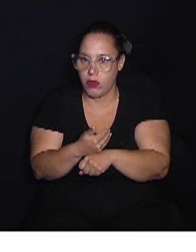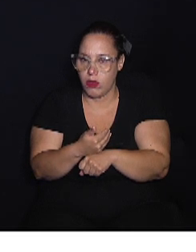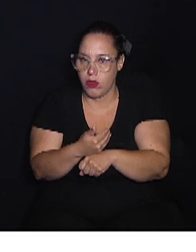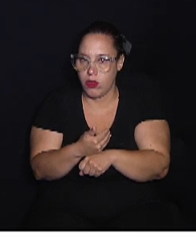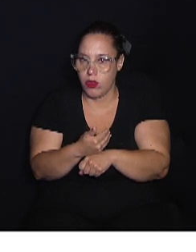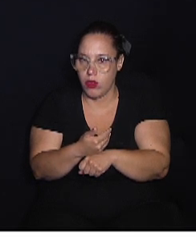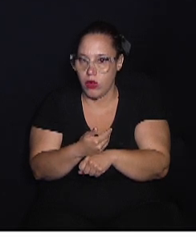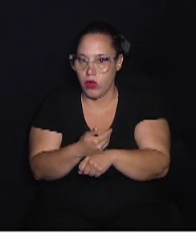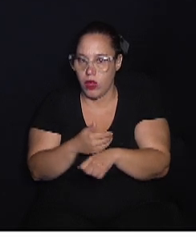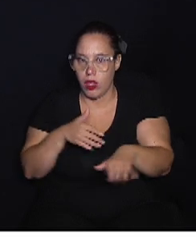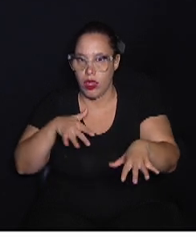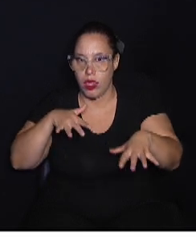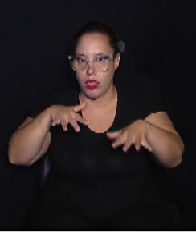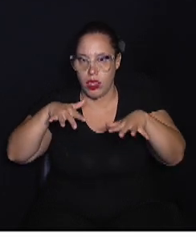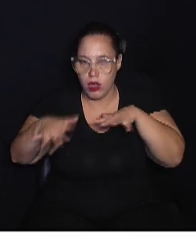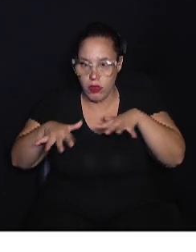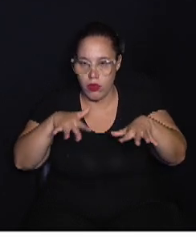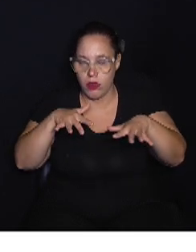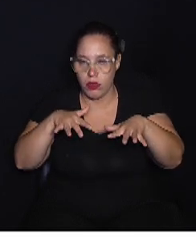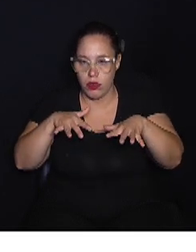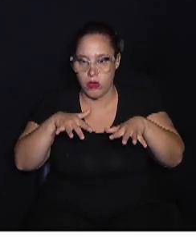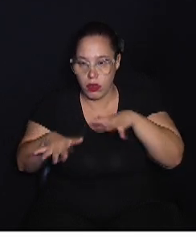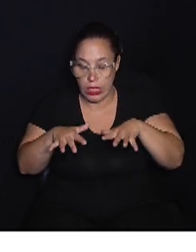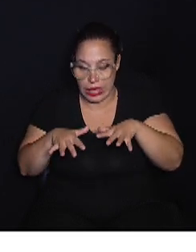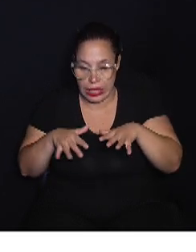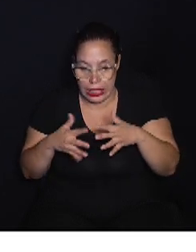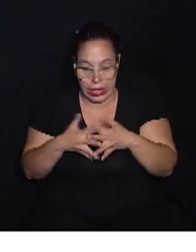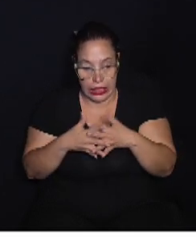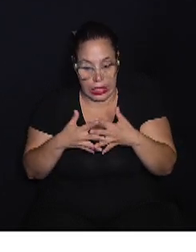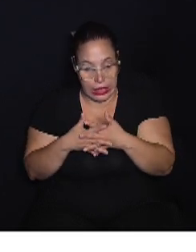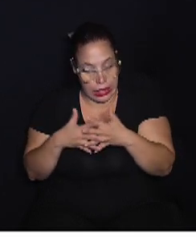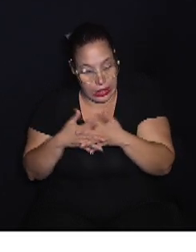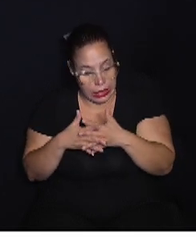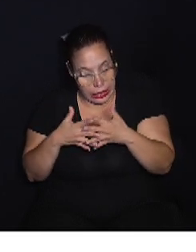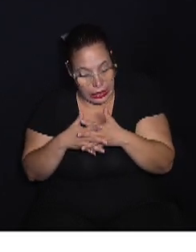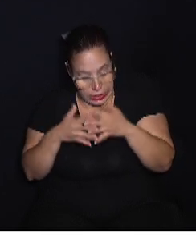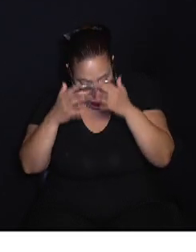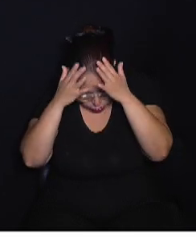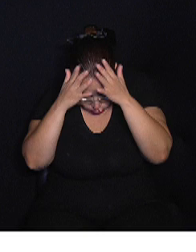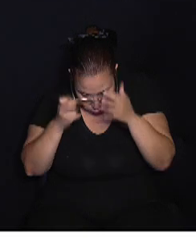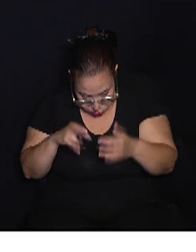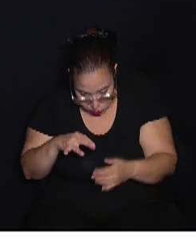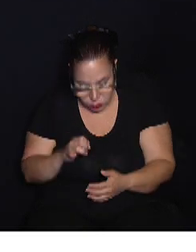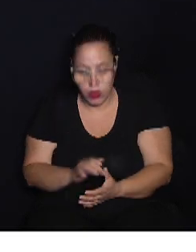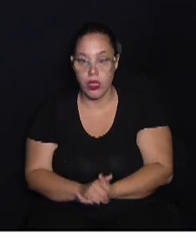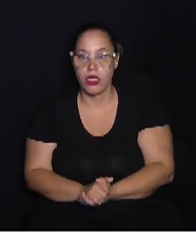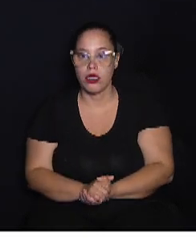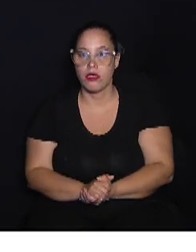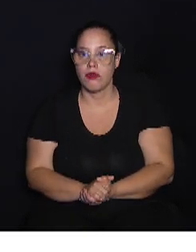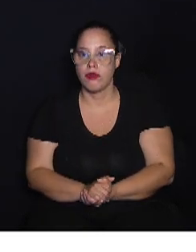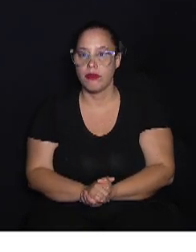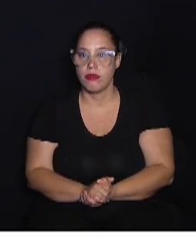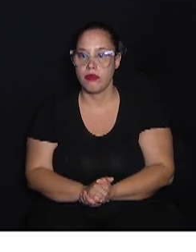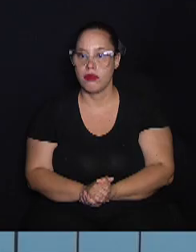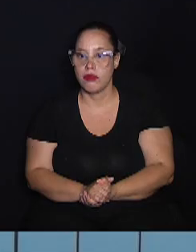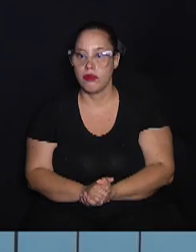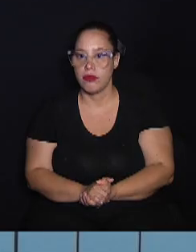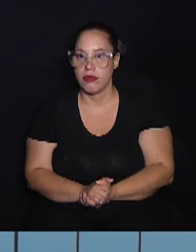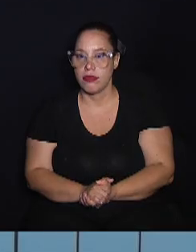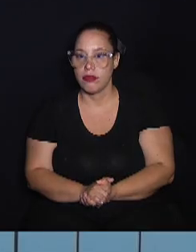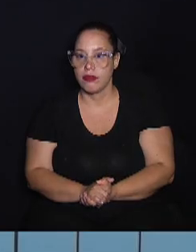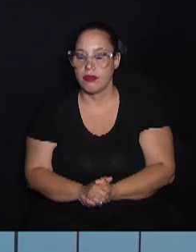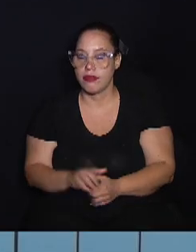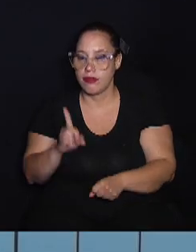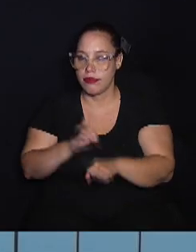essa desregulação esse descontrole do eixo de produção de hormônios de puberdade Doutor